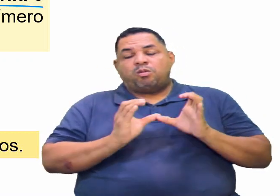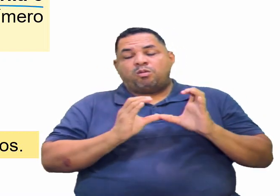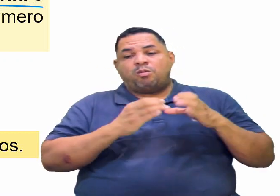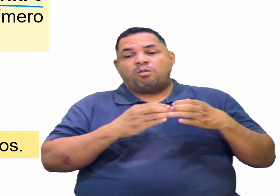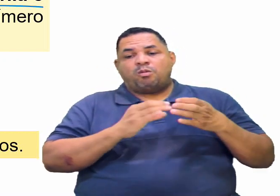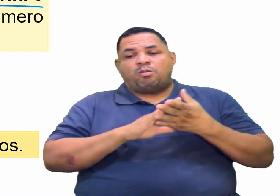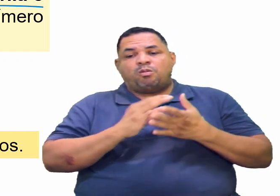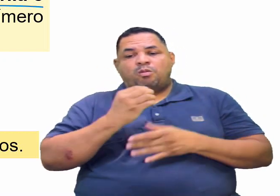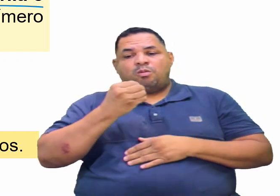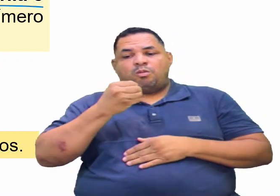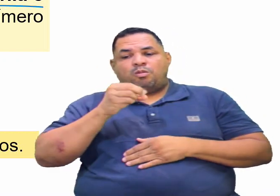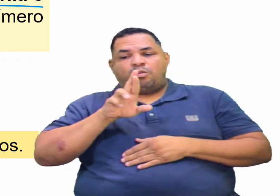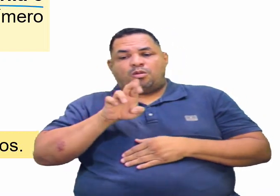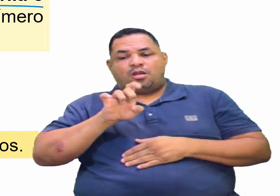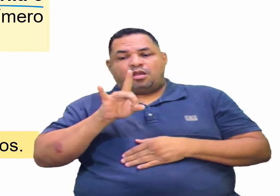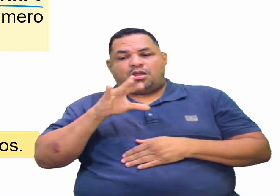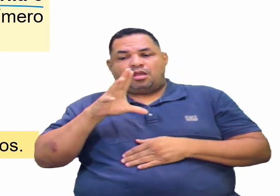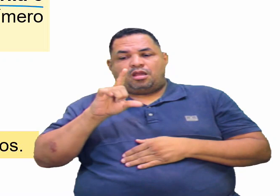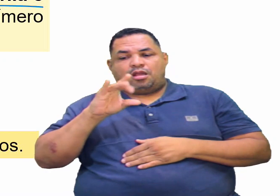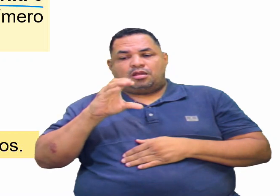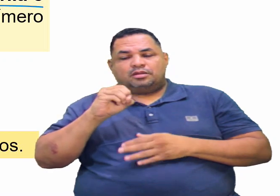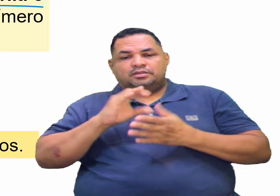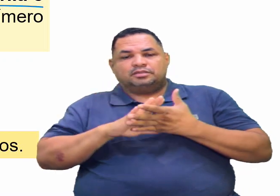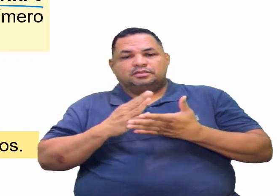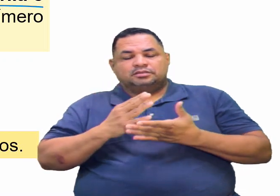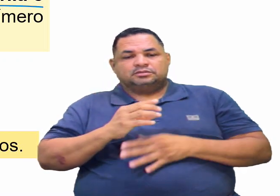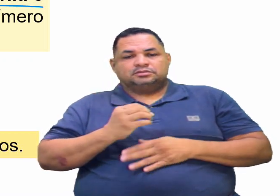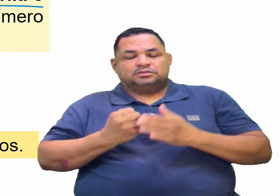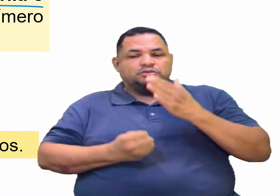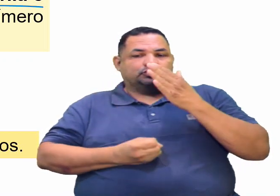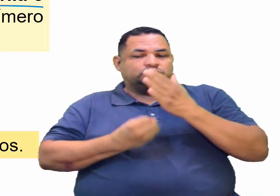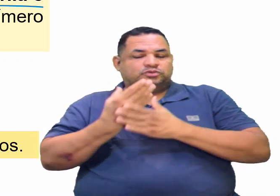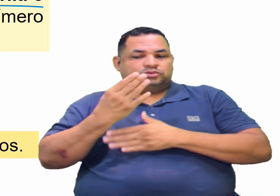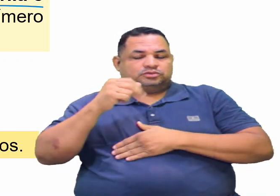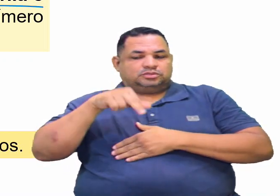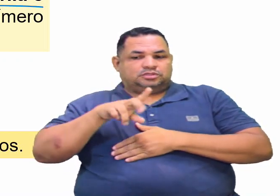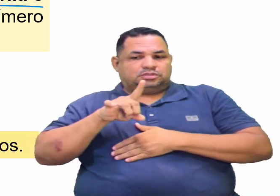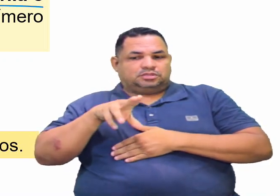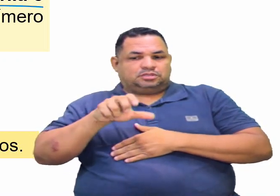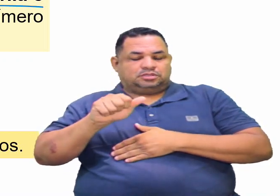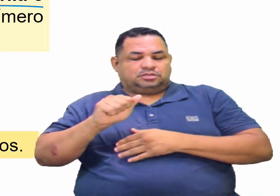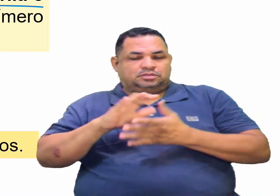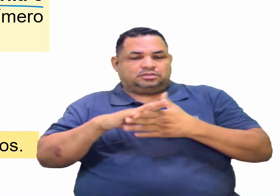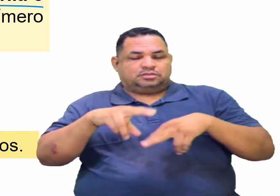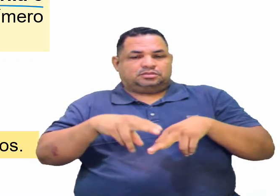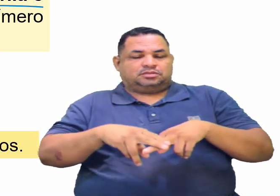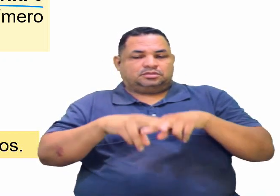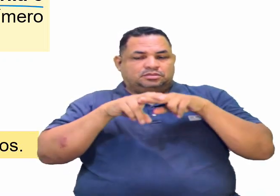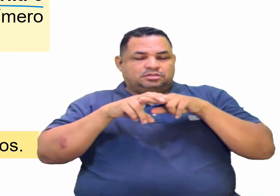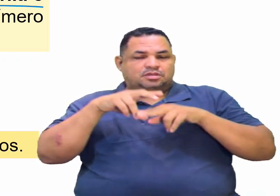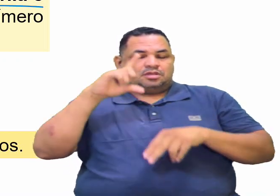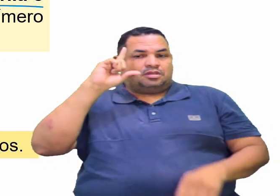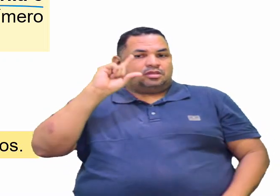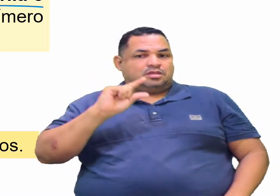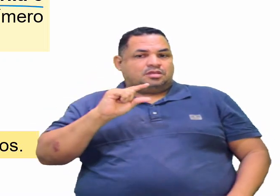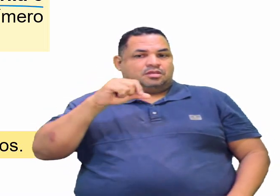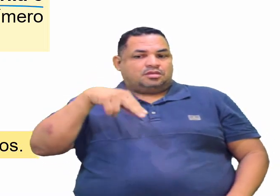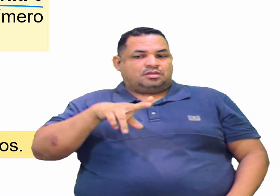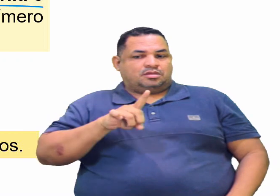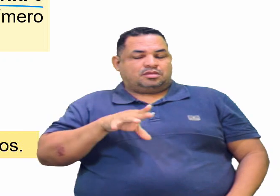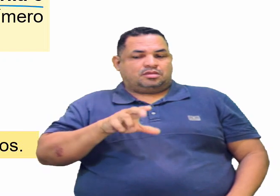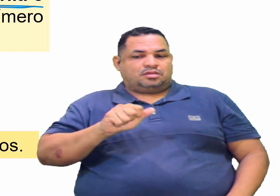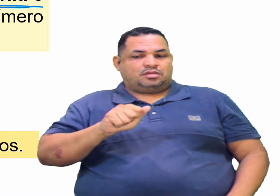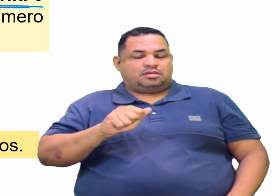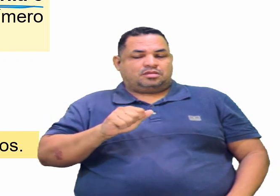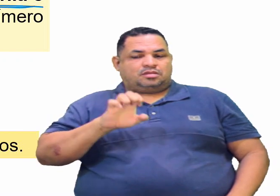grupo orgânico que a nossa nitrila nasce, tá? Então, por isso que a menor nitrila